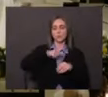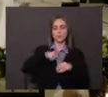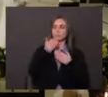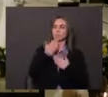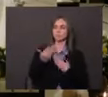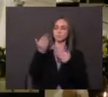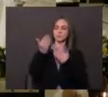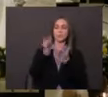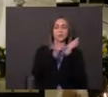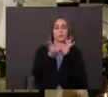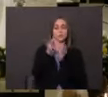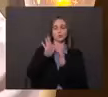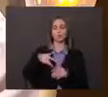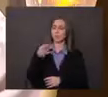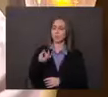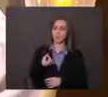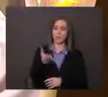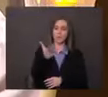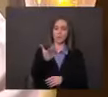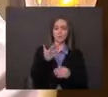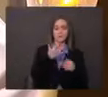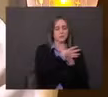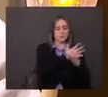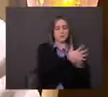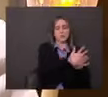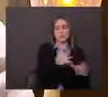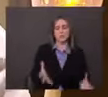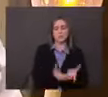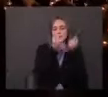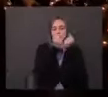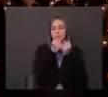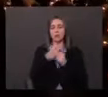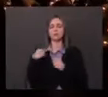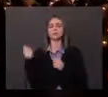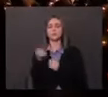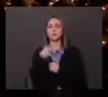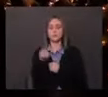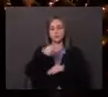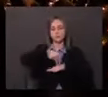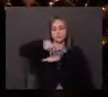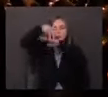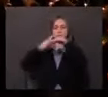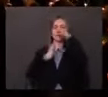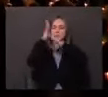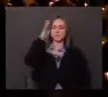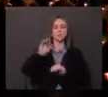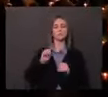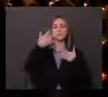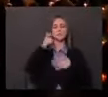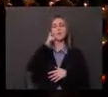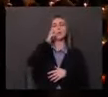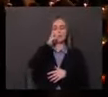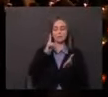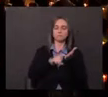Ó meu Jesus, perdoai-nos e livrai-nos do fogo do inferno. Levai as almas todas para o céu, principalmente as que mais